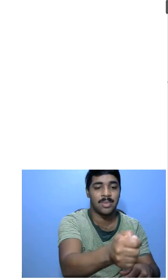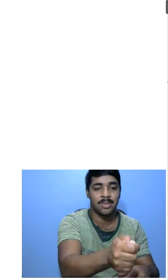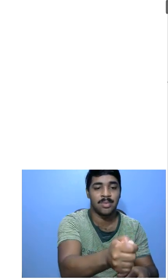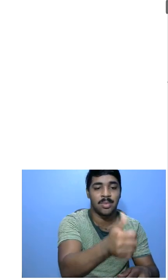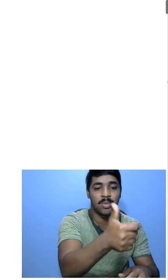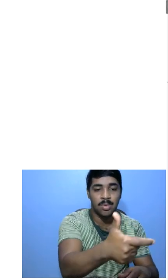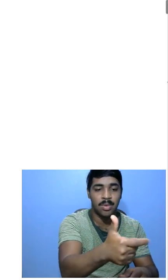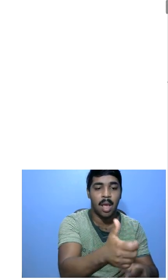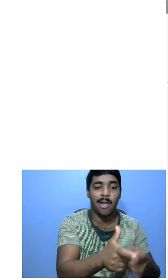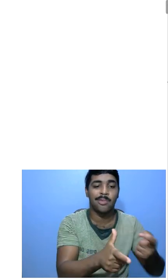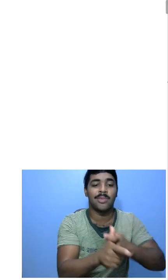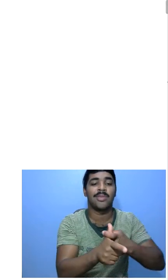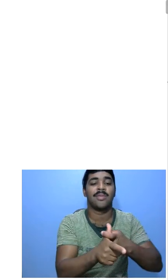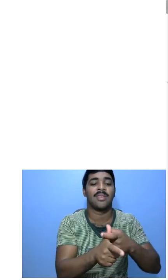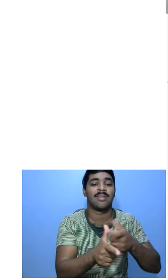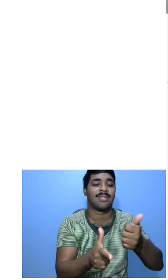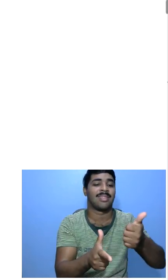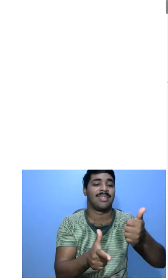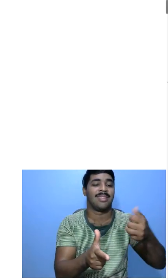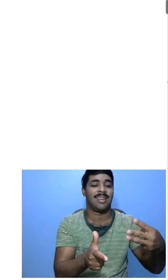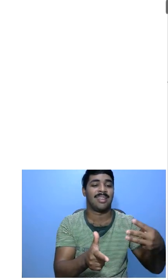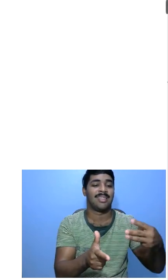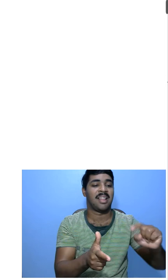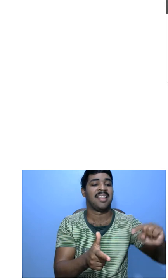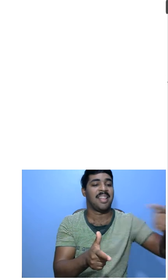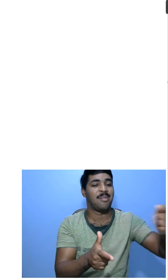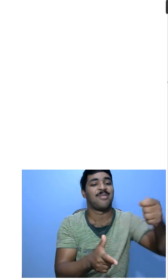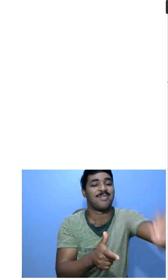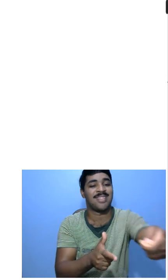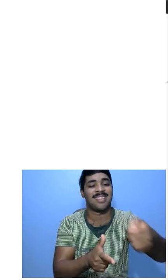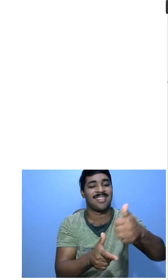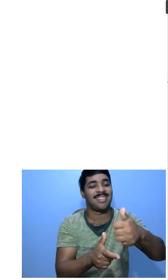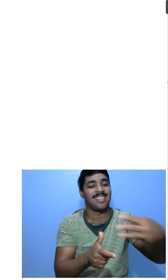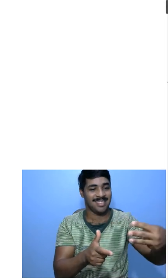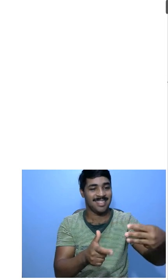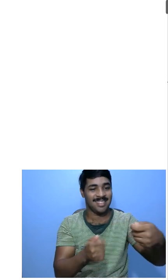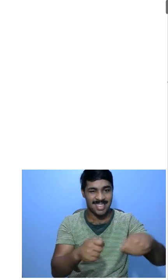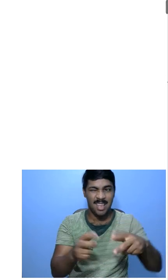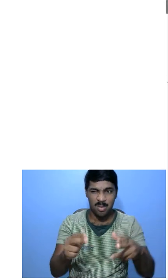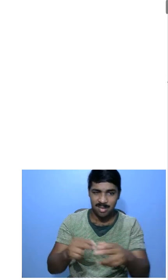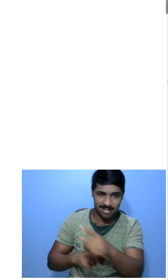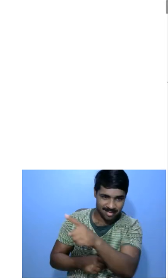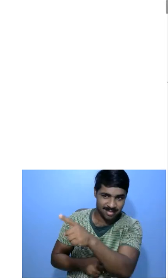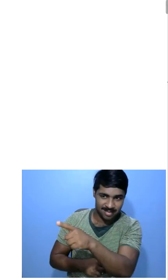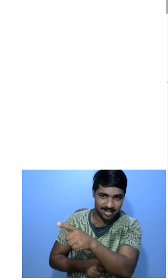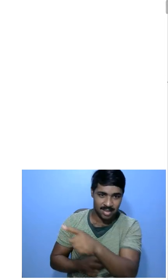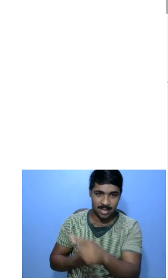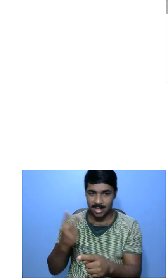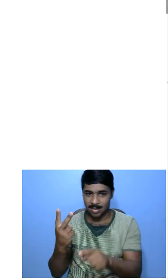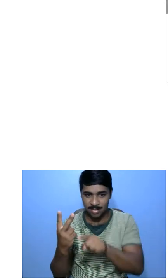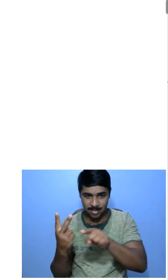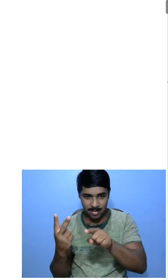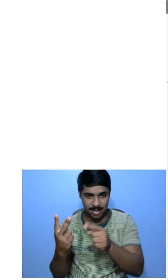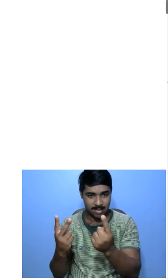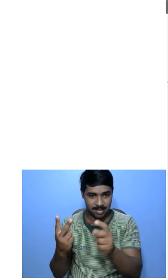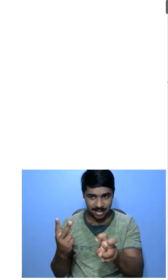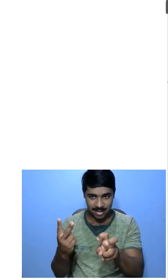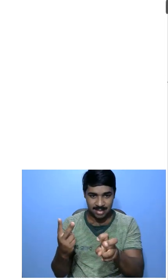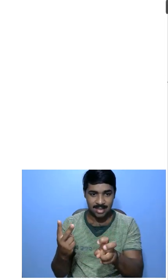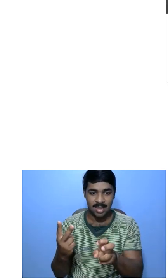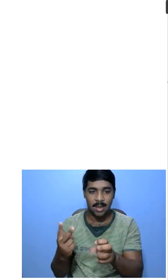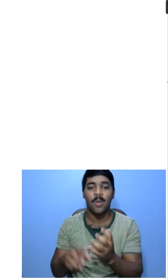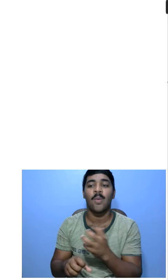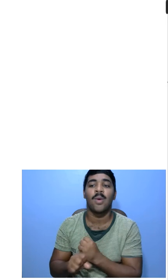de menos 13. Agora, basta a gente calcular o módulo de menos 13. Lembra que o módulo é sempre uma distância? Então, eu quero